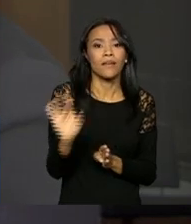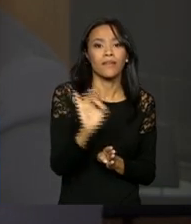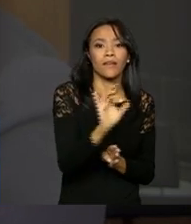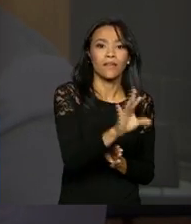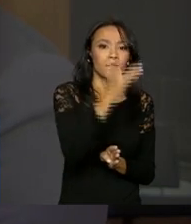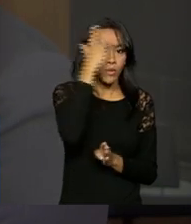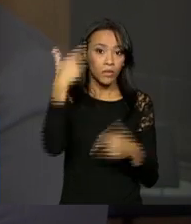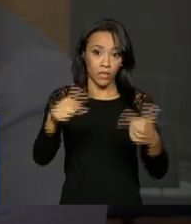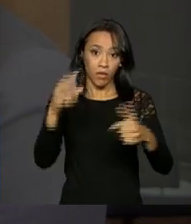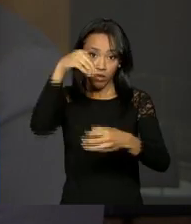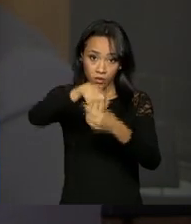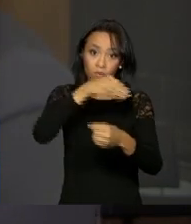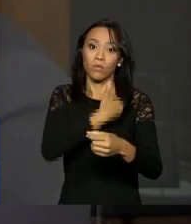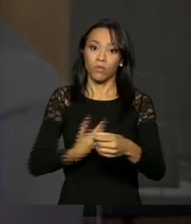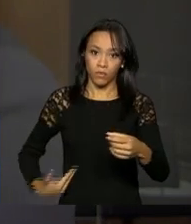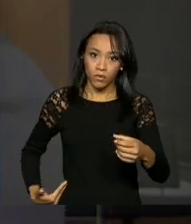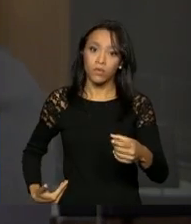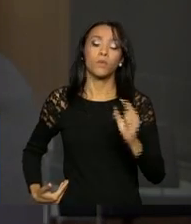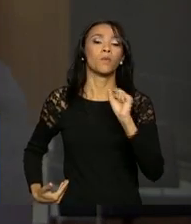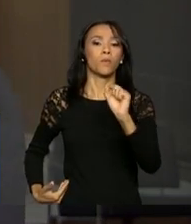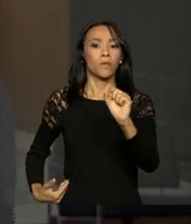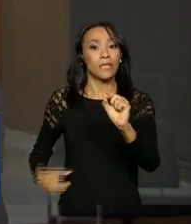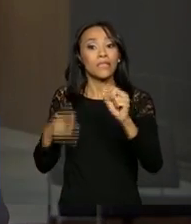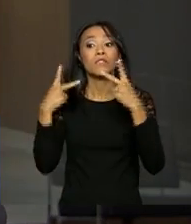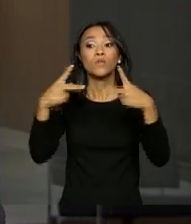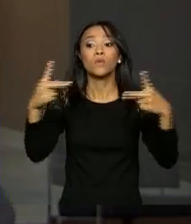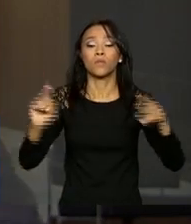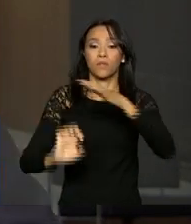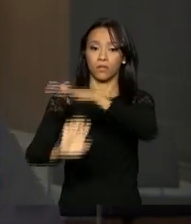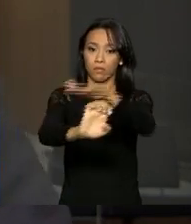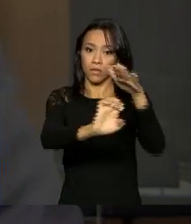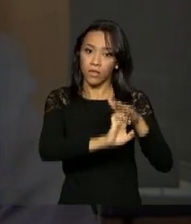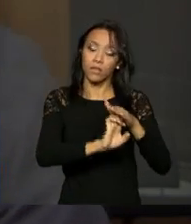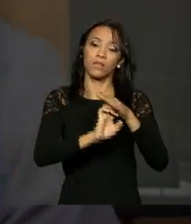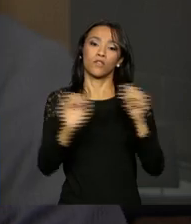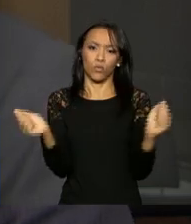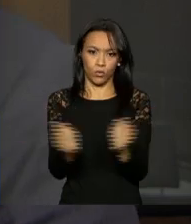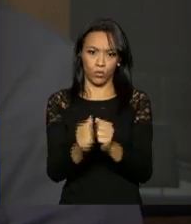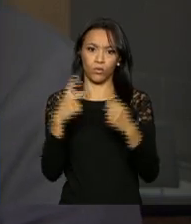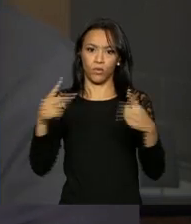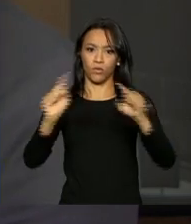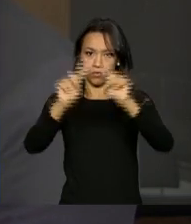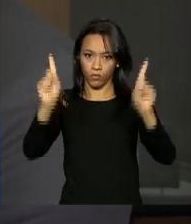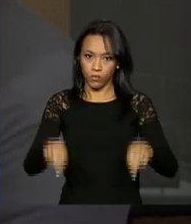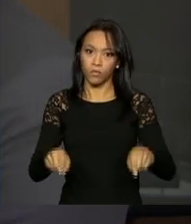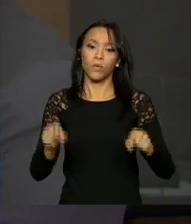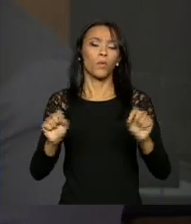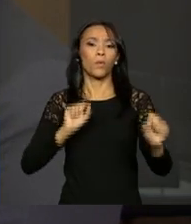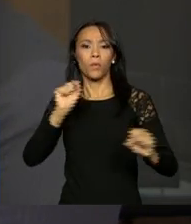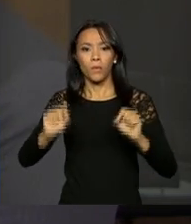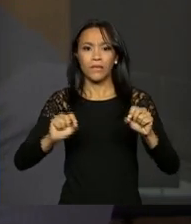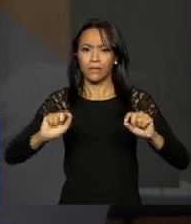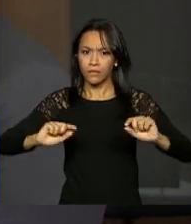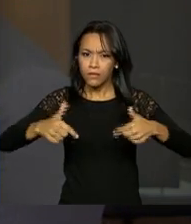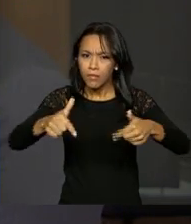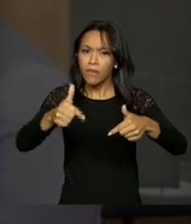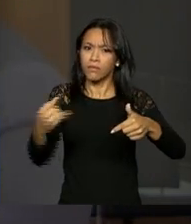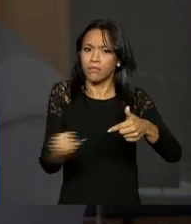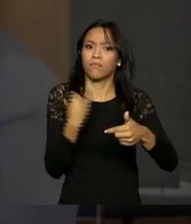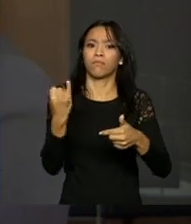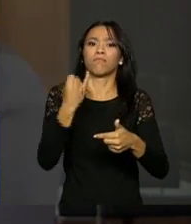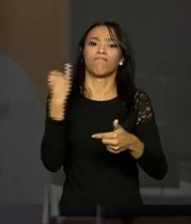públicos que façam dentro das suas empresas, junto aos seus funcionários, ações importantes que